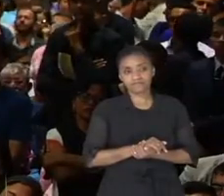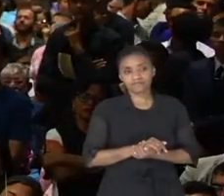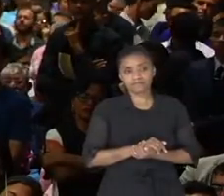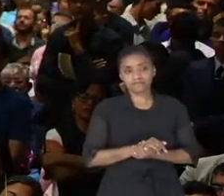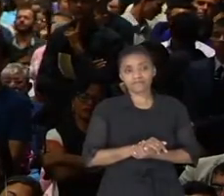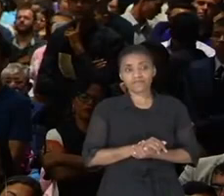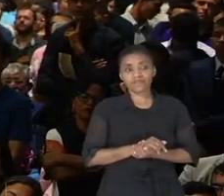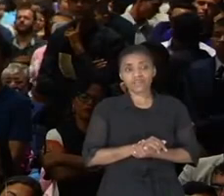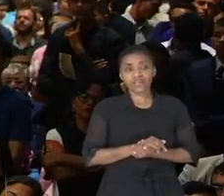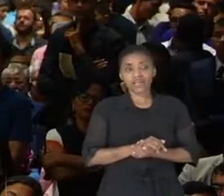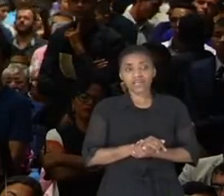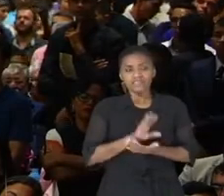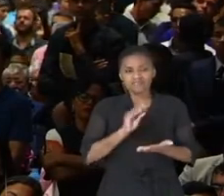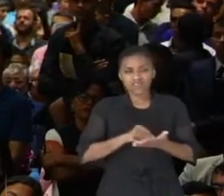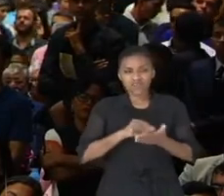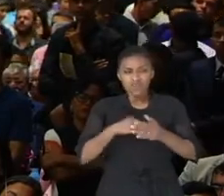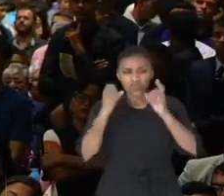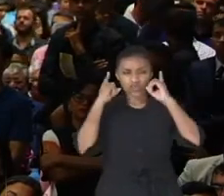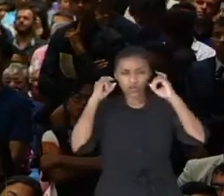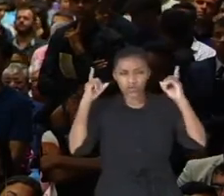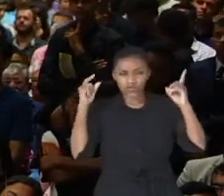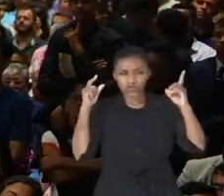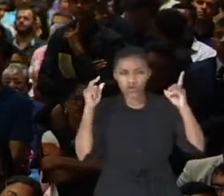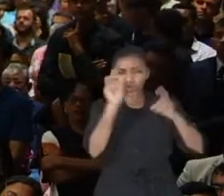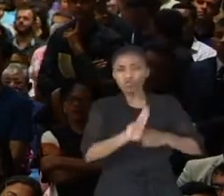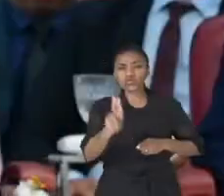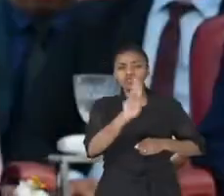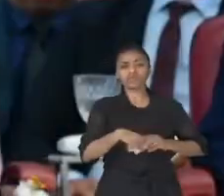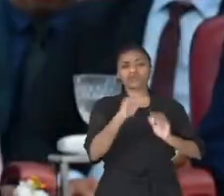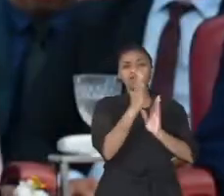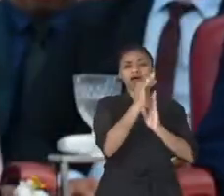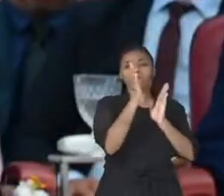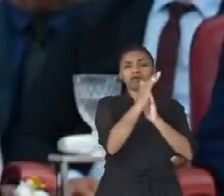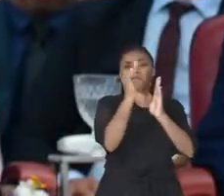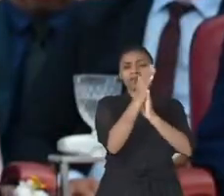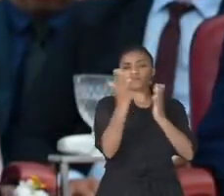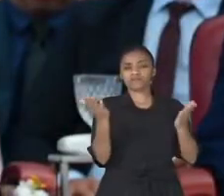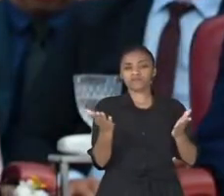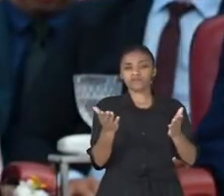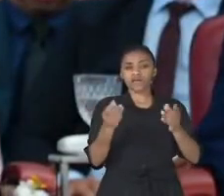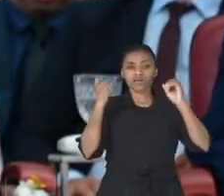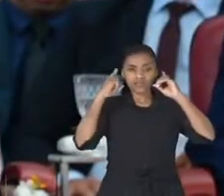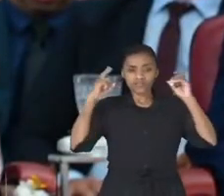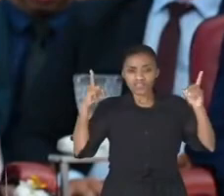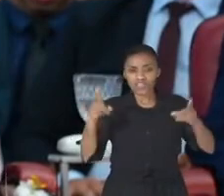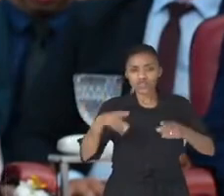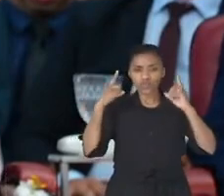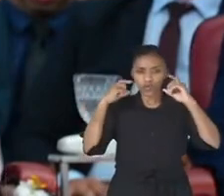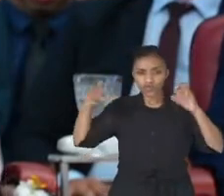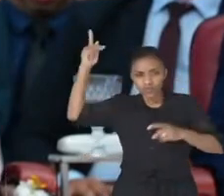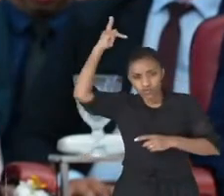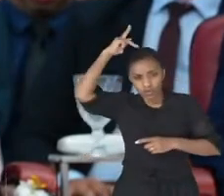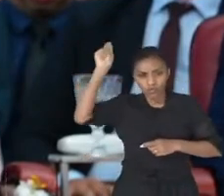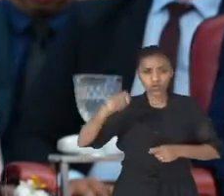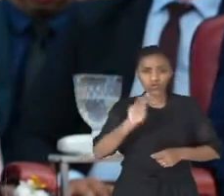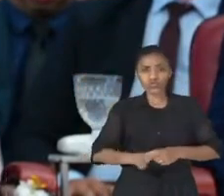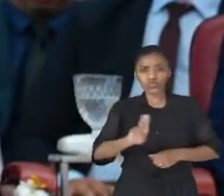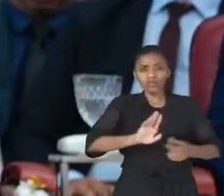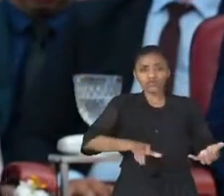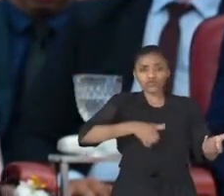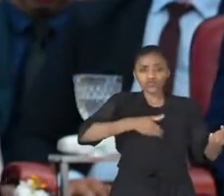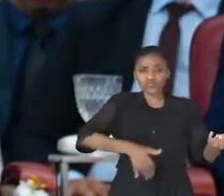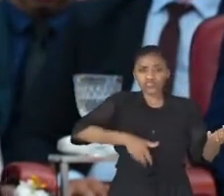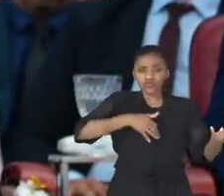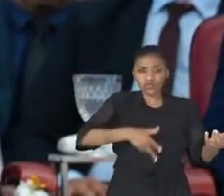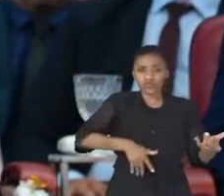Na ausência dos barulhos, trouxemos as palmas. Na ausência do barulho pentecostal, trouxemos os instrumentos. E eles,